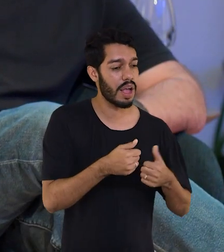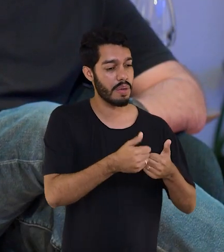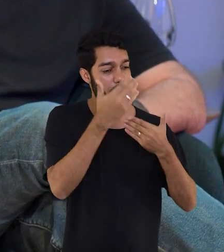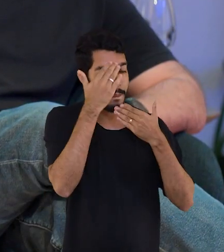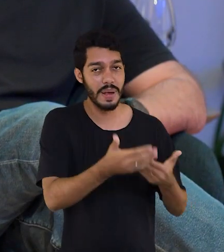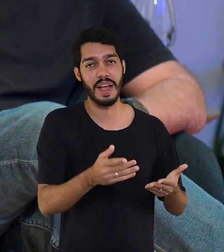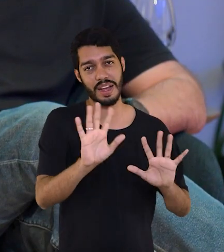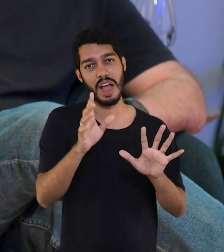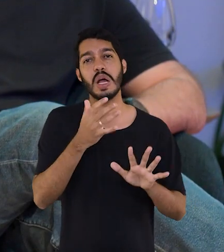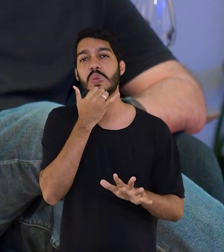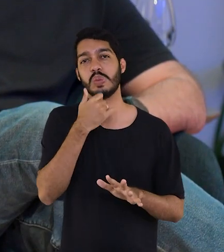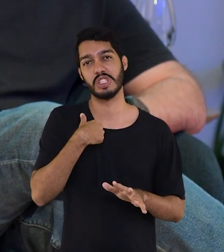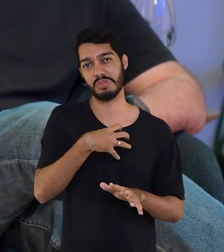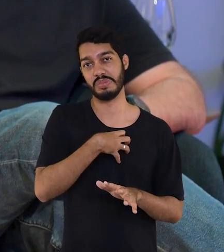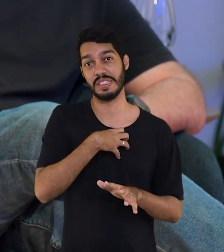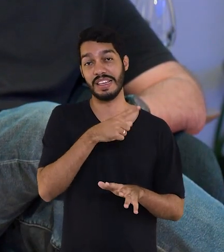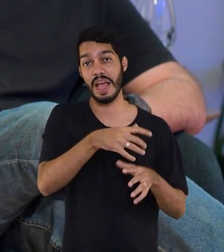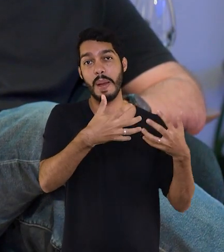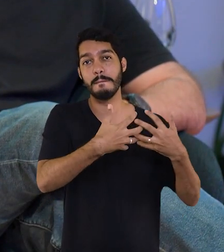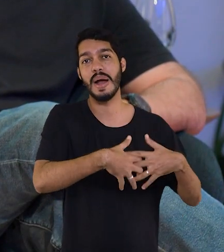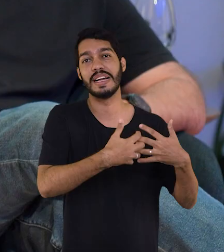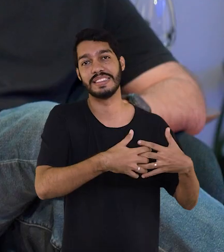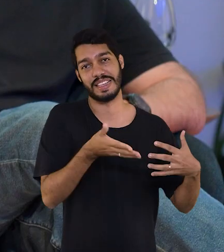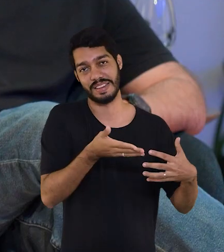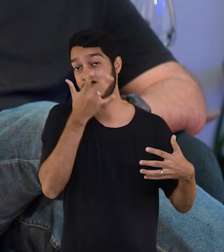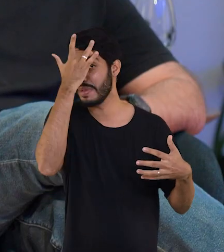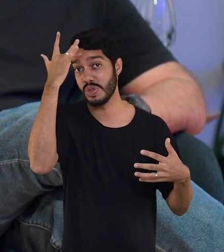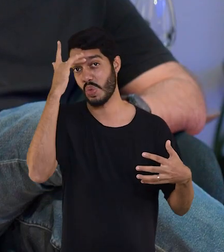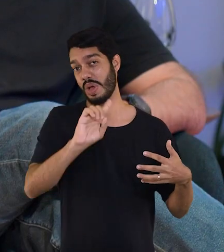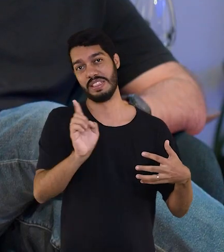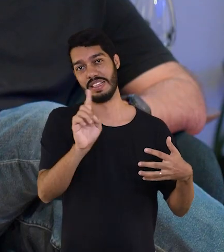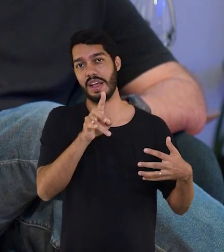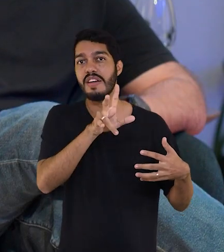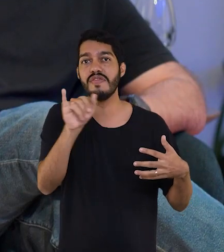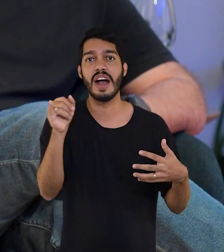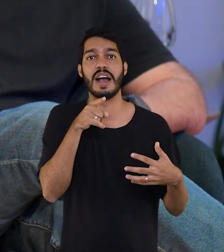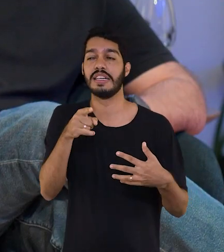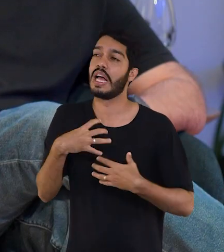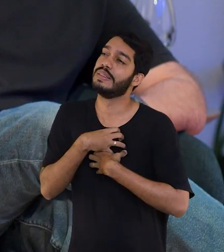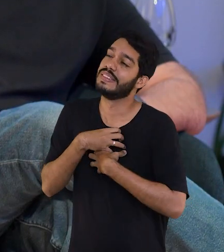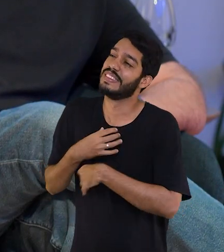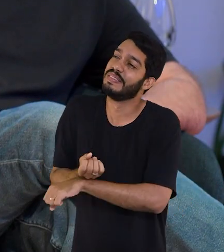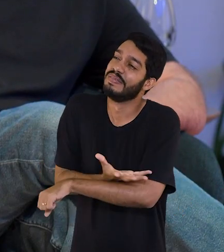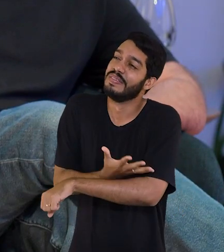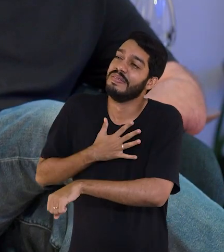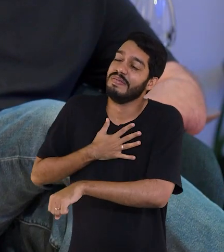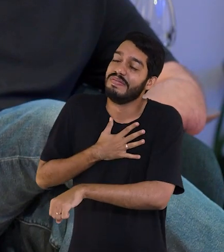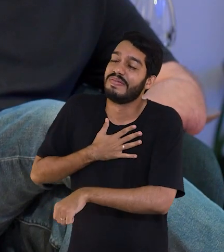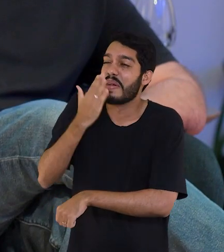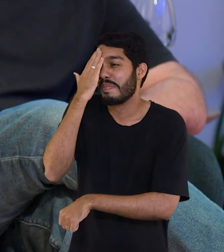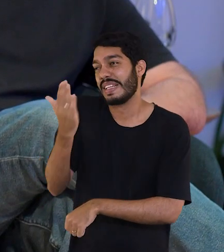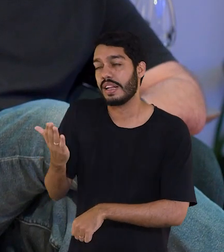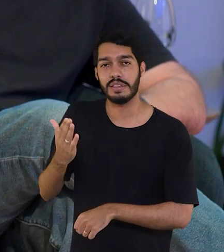dia para a IA, agradece. Eu sinto lhes informar que é uma máquina, pessoal, não é uma pessoa que está ali do outro lado. Ela não vai coletar isso